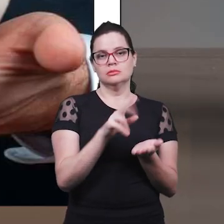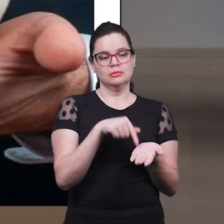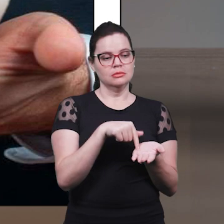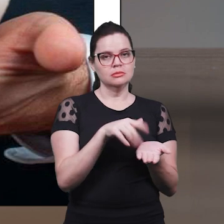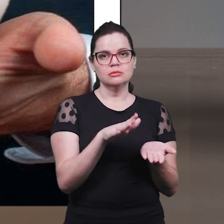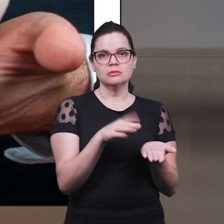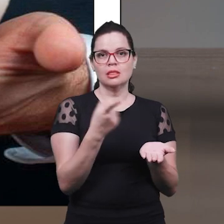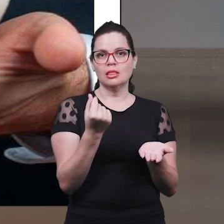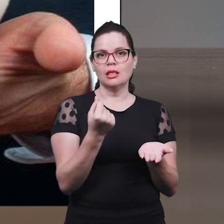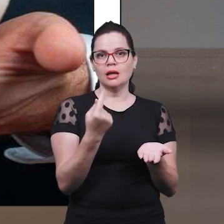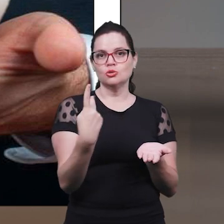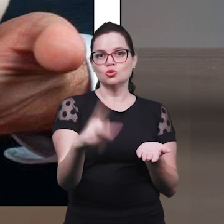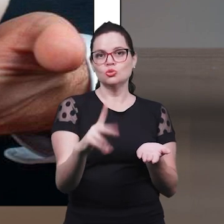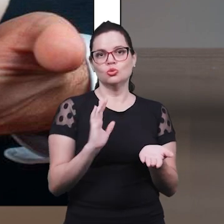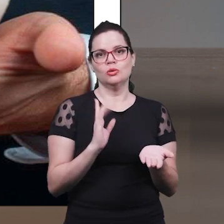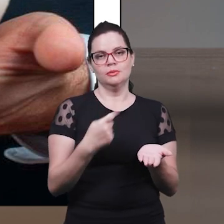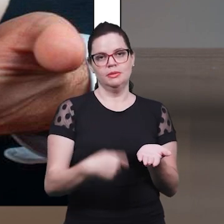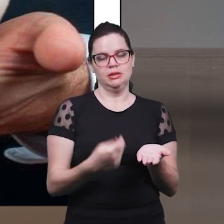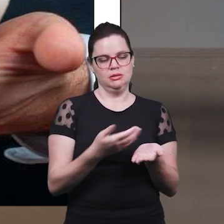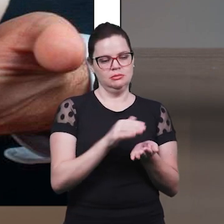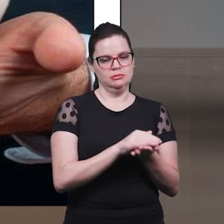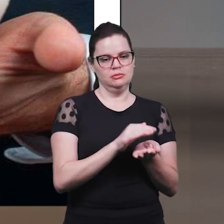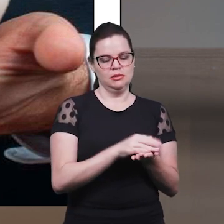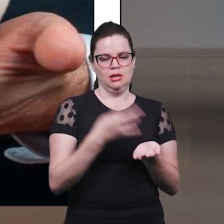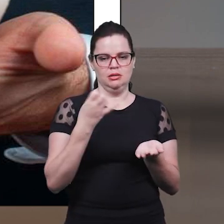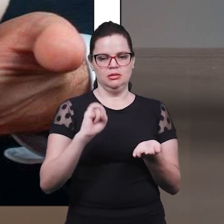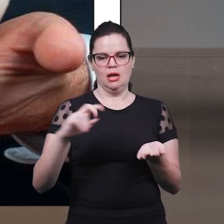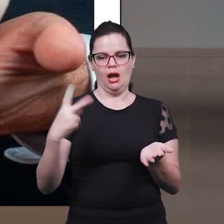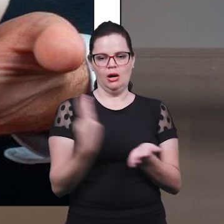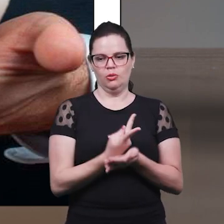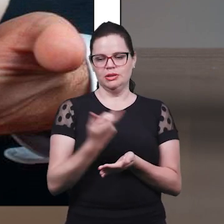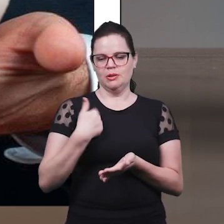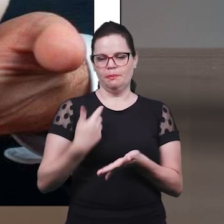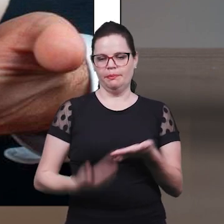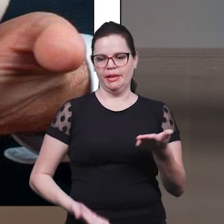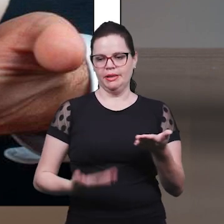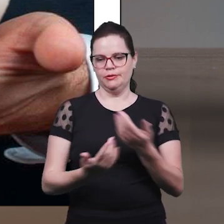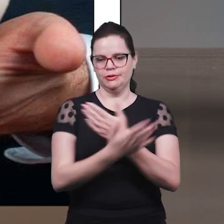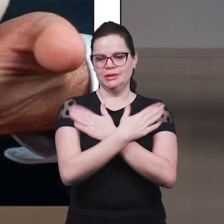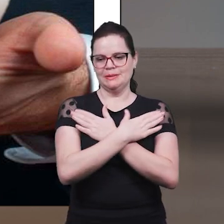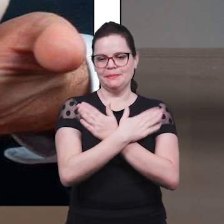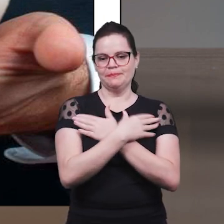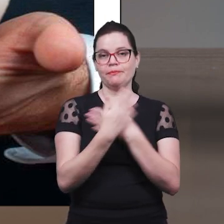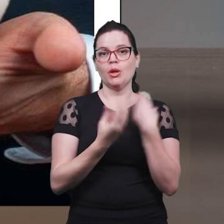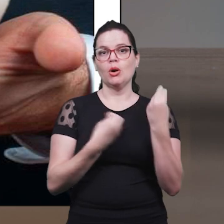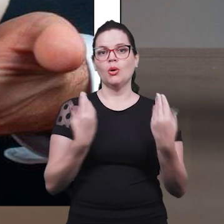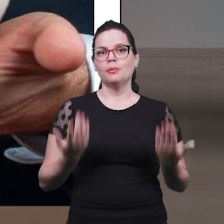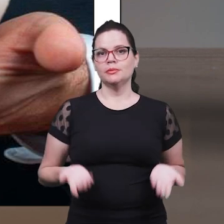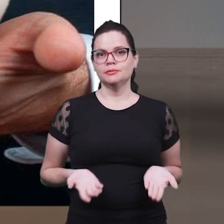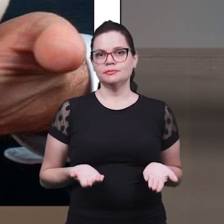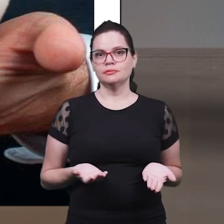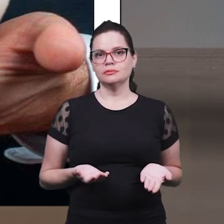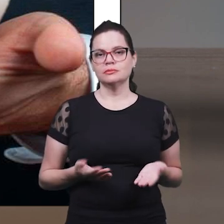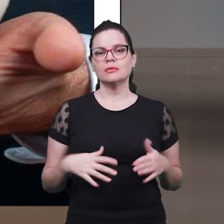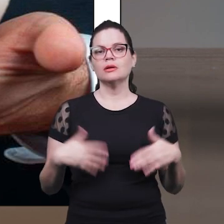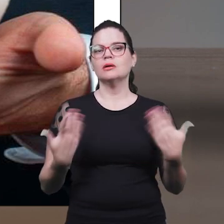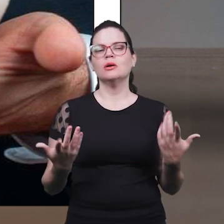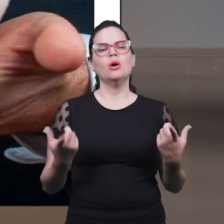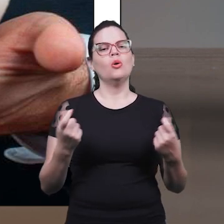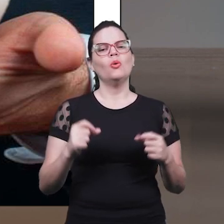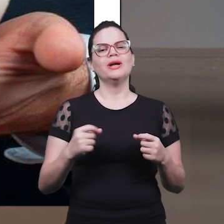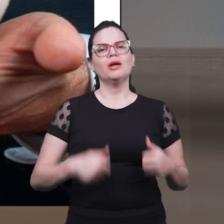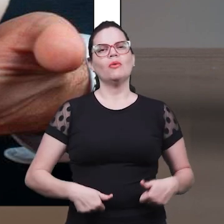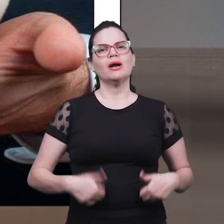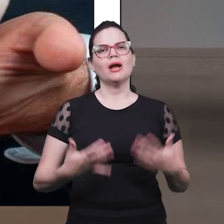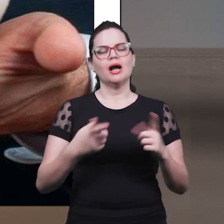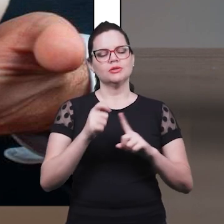que técnica, né, sua. Assim, ó, se porventura eu perder meu emprego, né, qual é o meu custo fixo